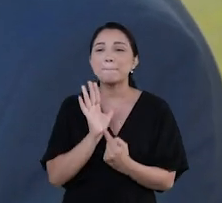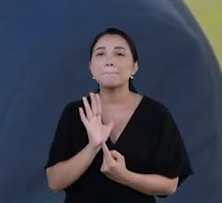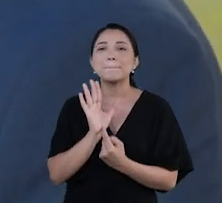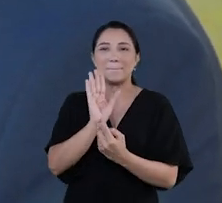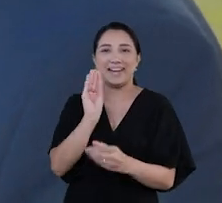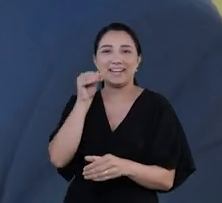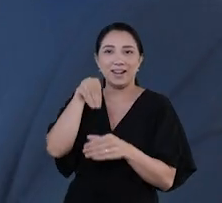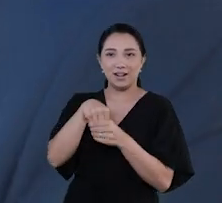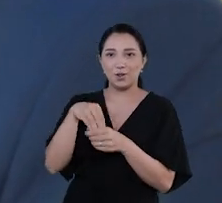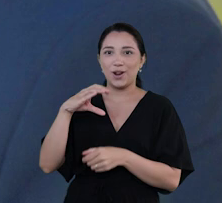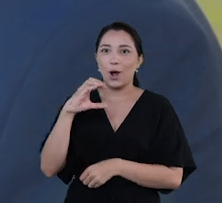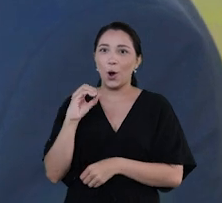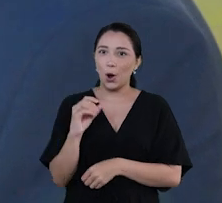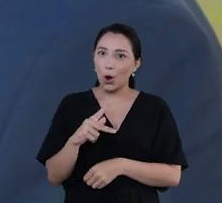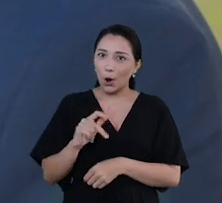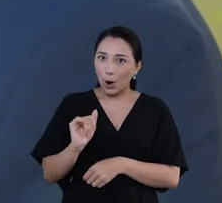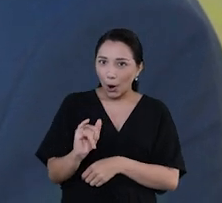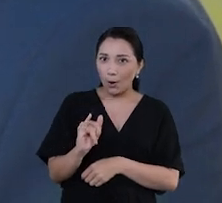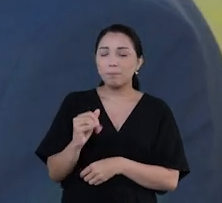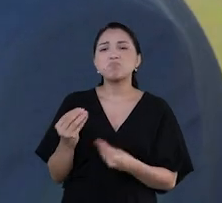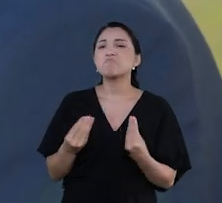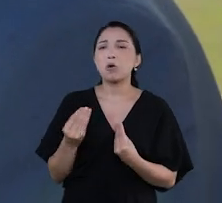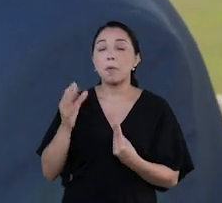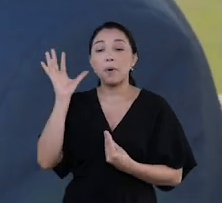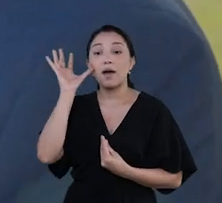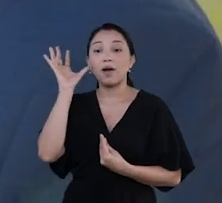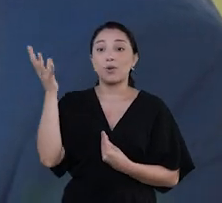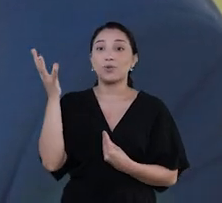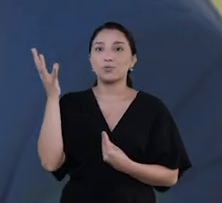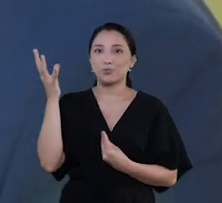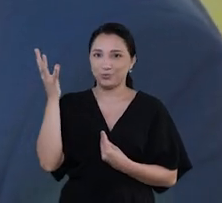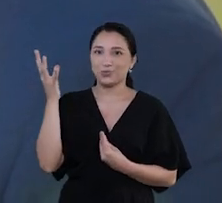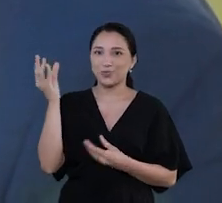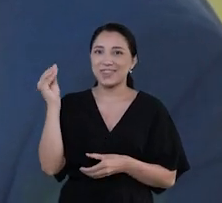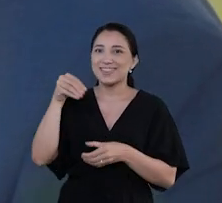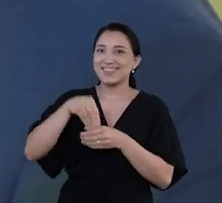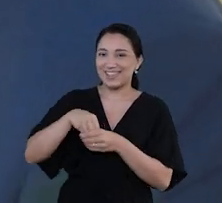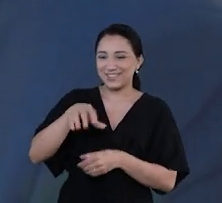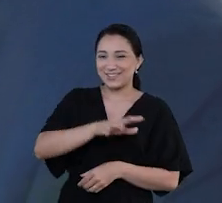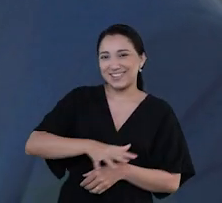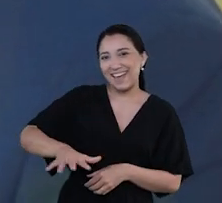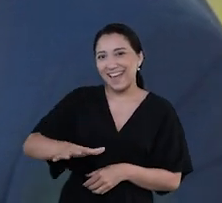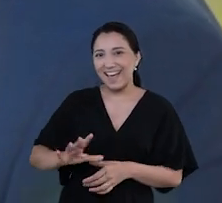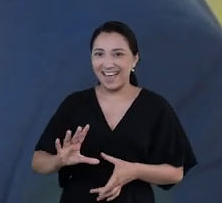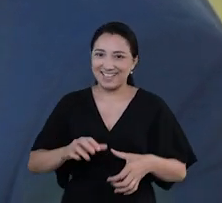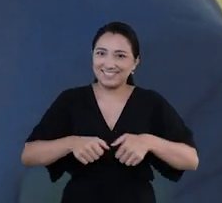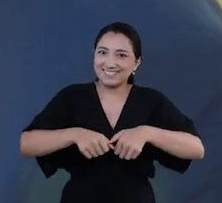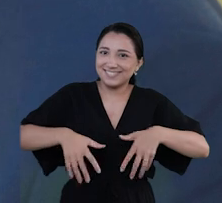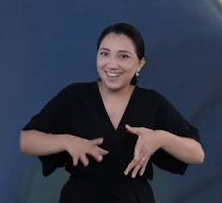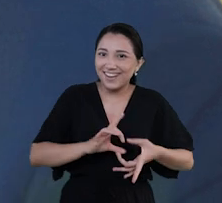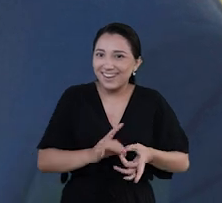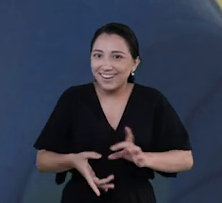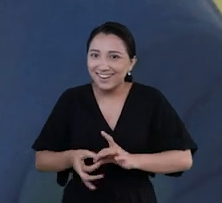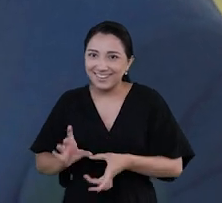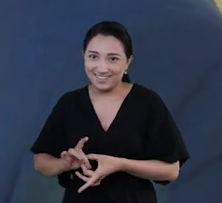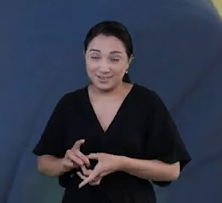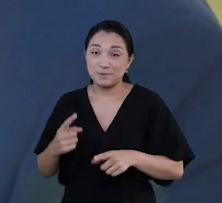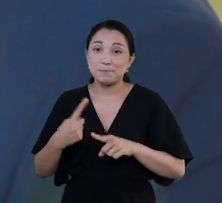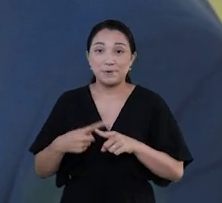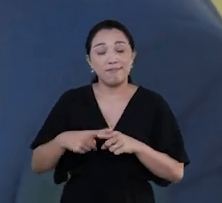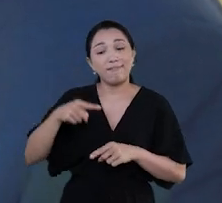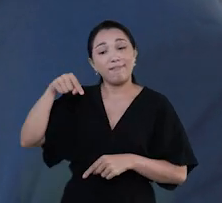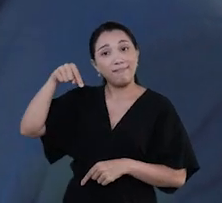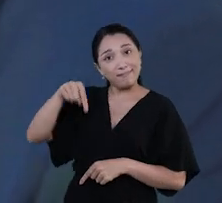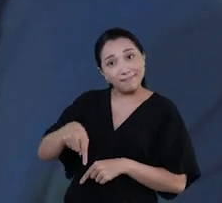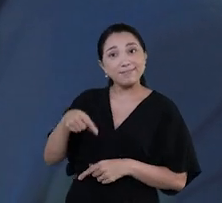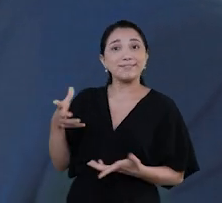COP como como soluções da rede do Brasil né para soluções do mundo porque a cop é isso né vai olha olha para